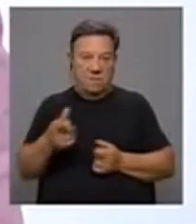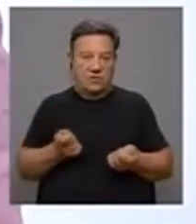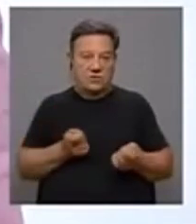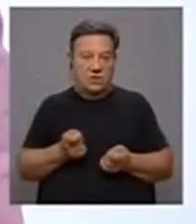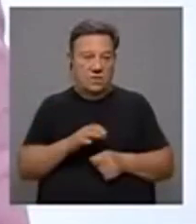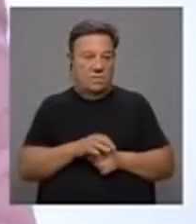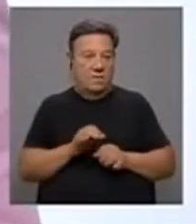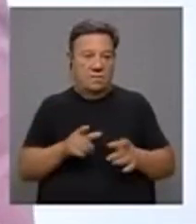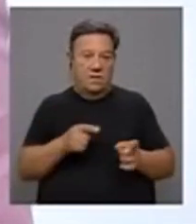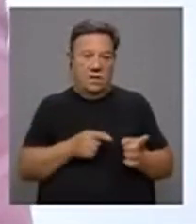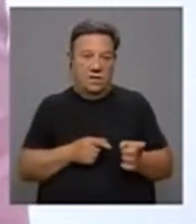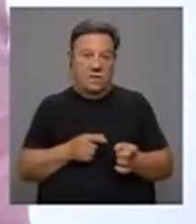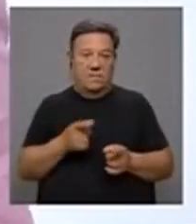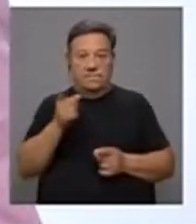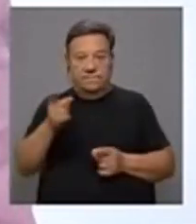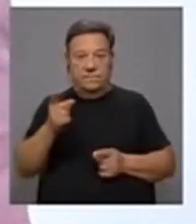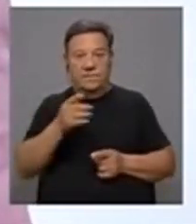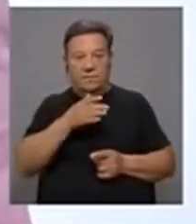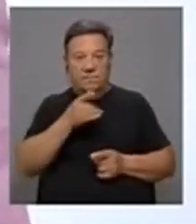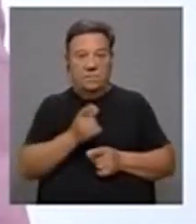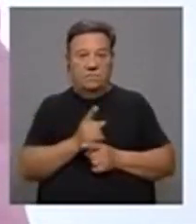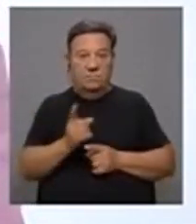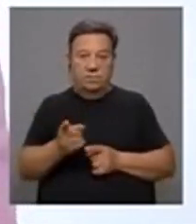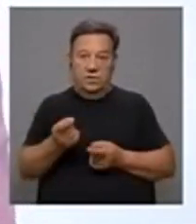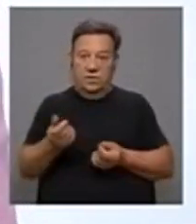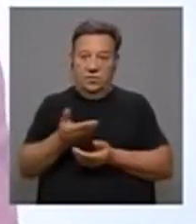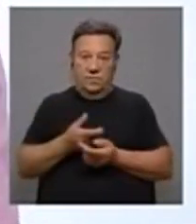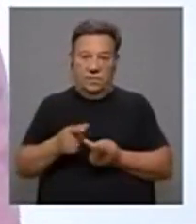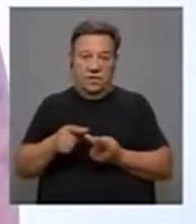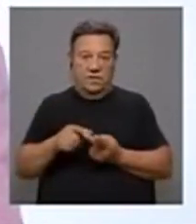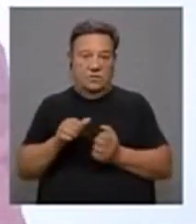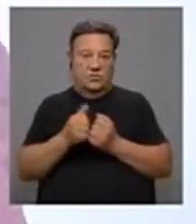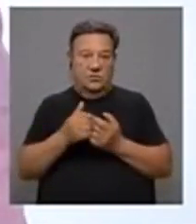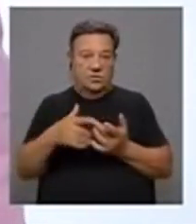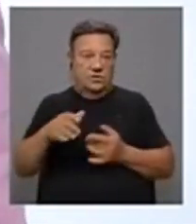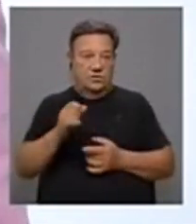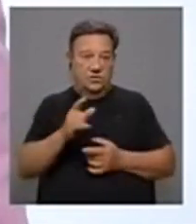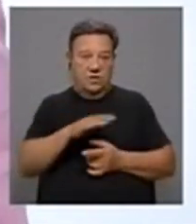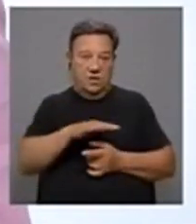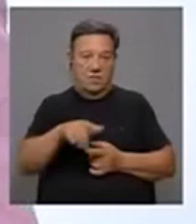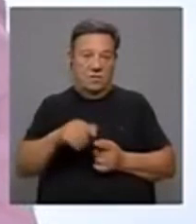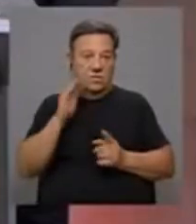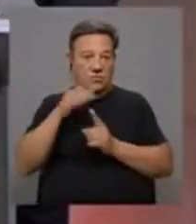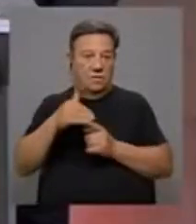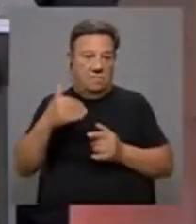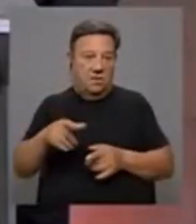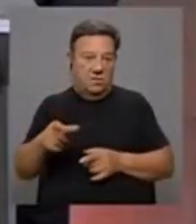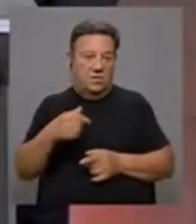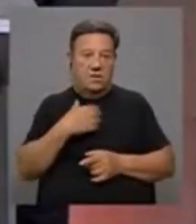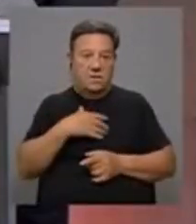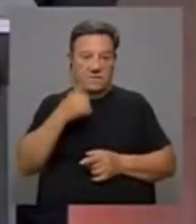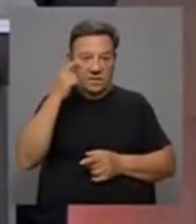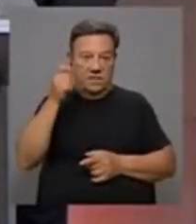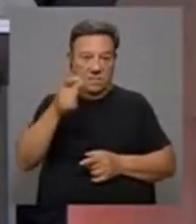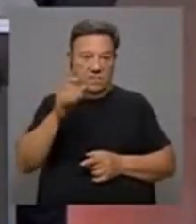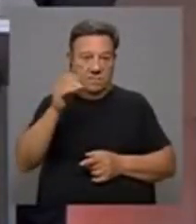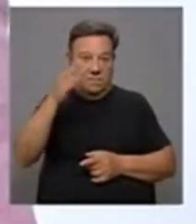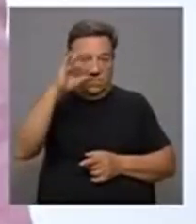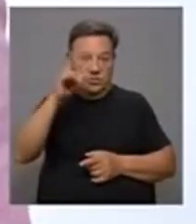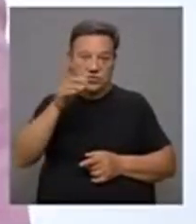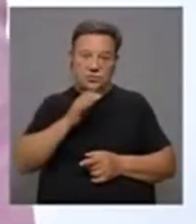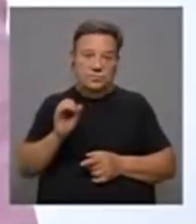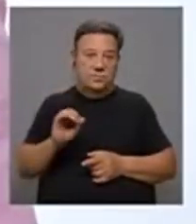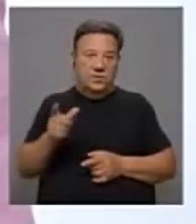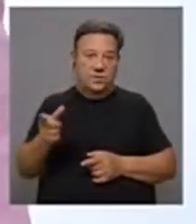desta pandemia. E é isso que explica, quer na economia, quer na sociedade em geral, maus resultados. Eu gostava de lembrar, e o Primeiro-Ministro não